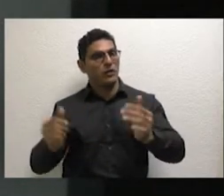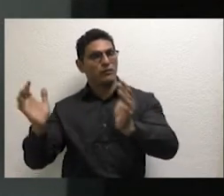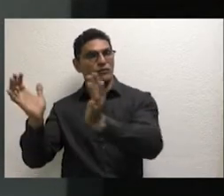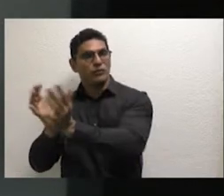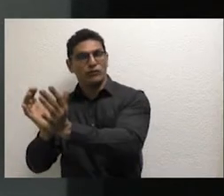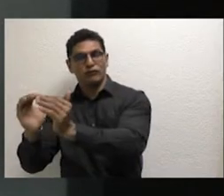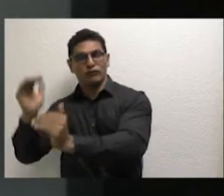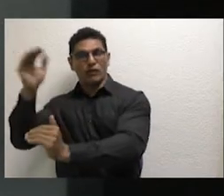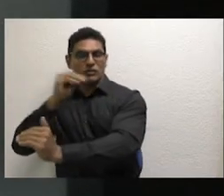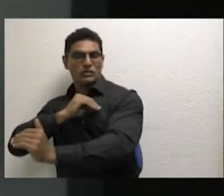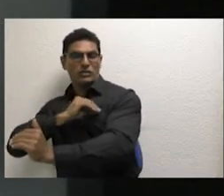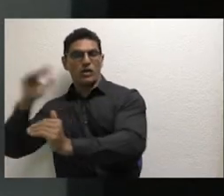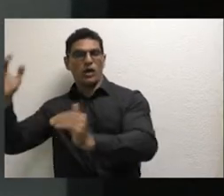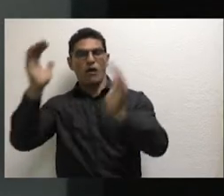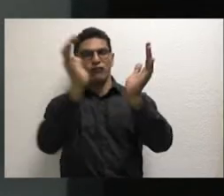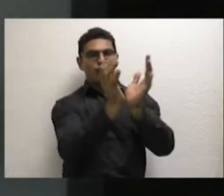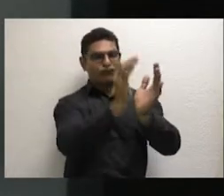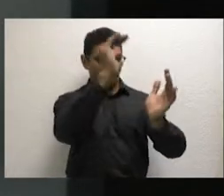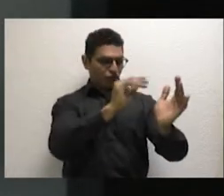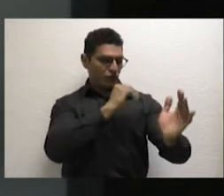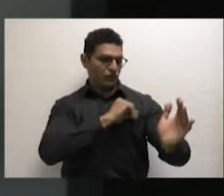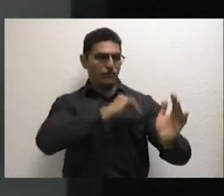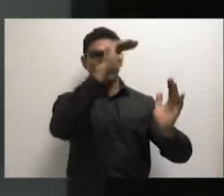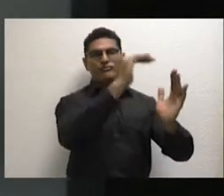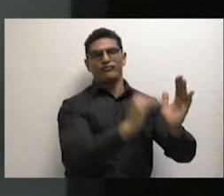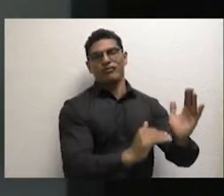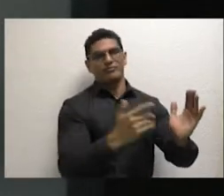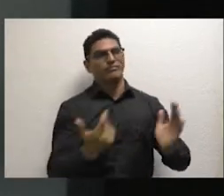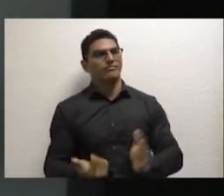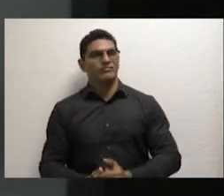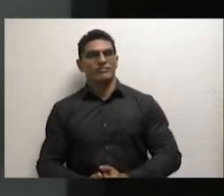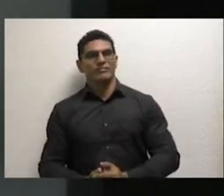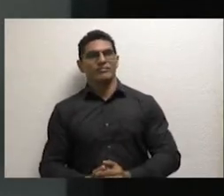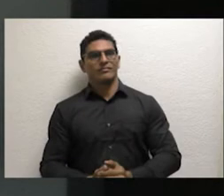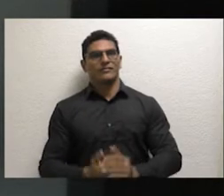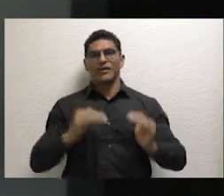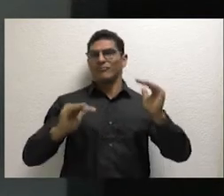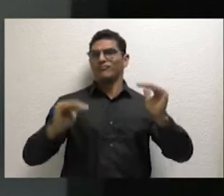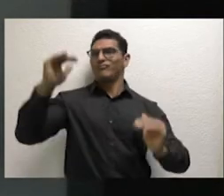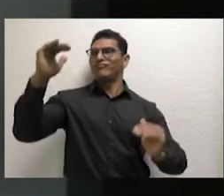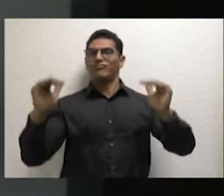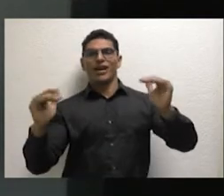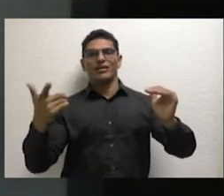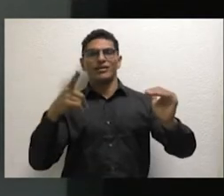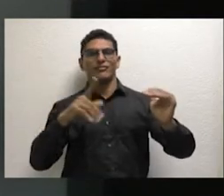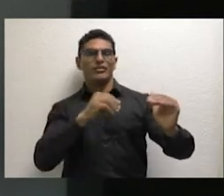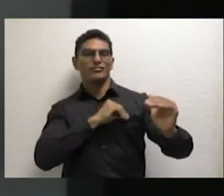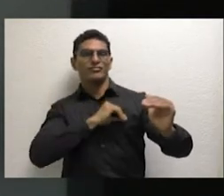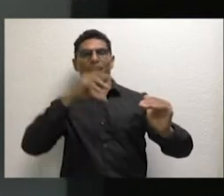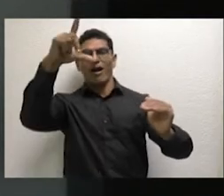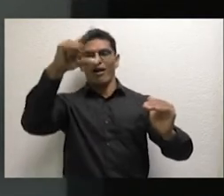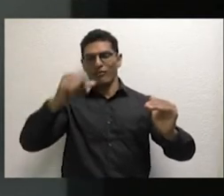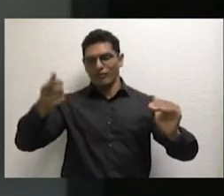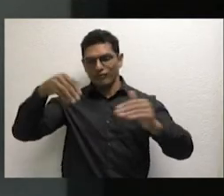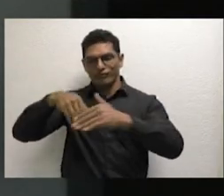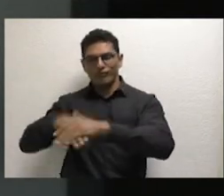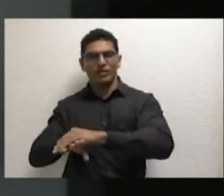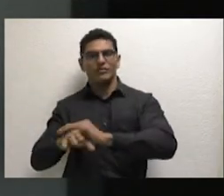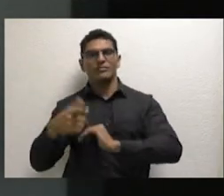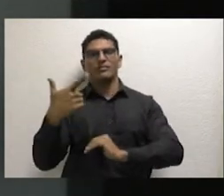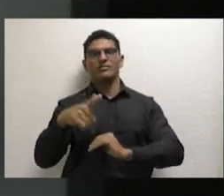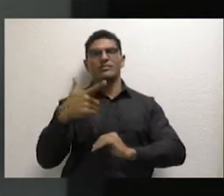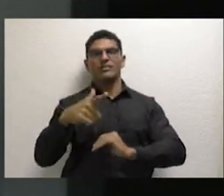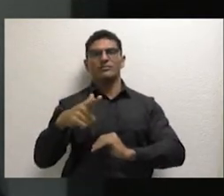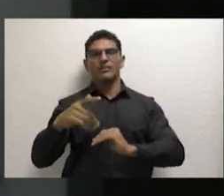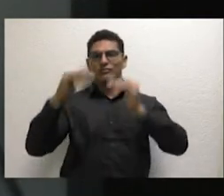eu não vejo medidas de austeridade e quem não economiza o dinheiro não vai ter capacidade de